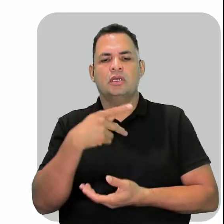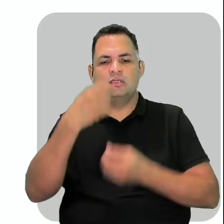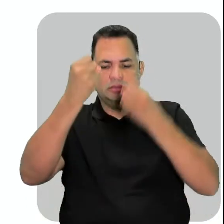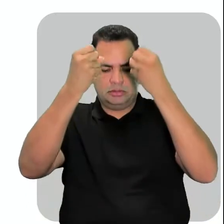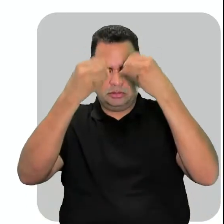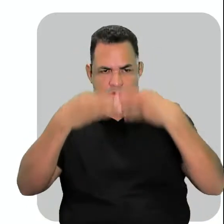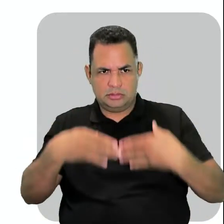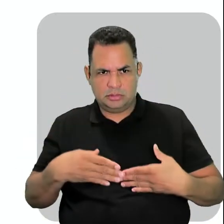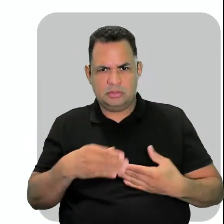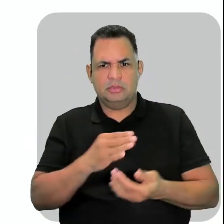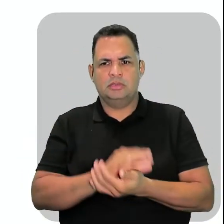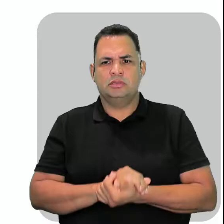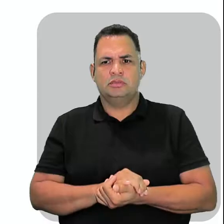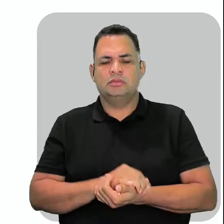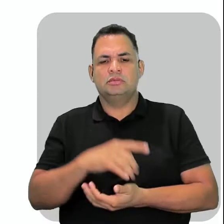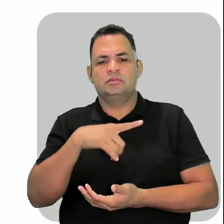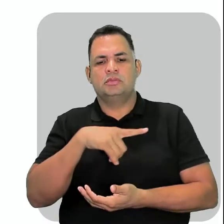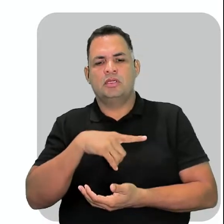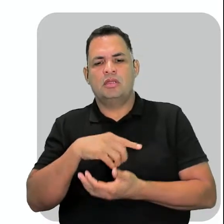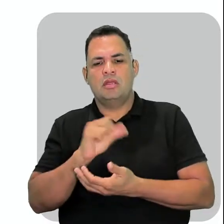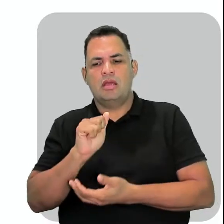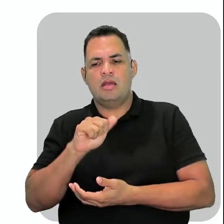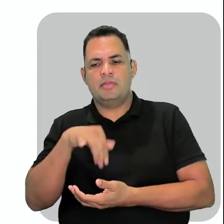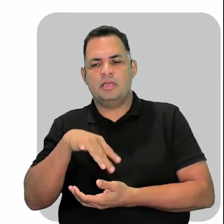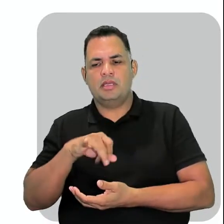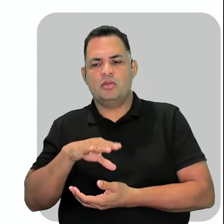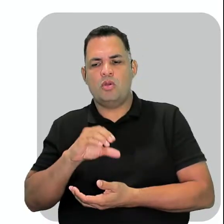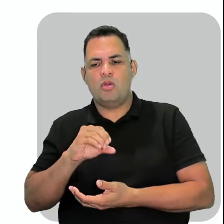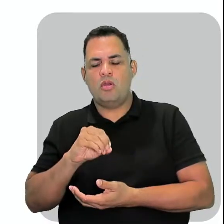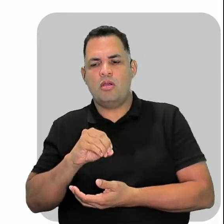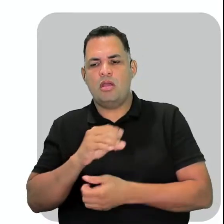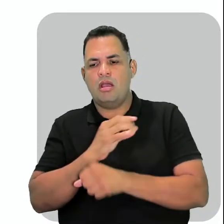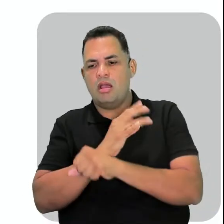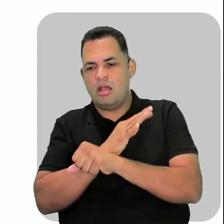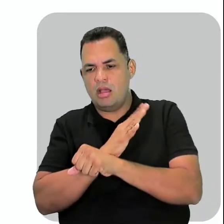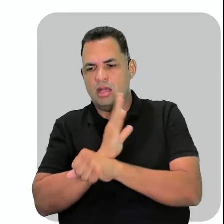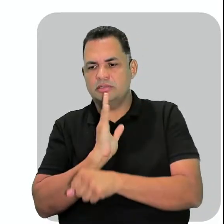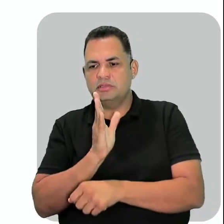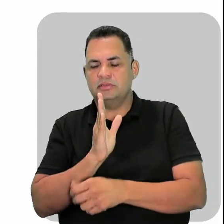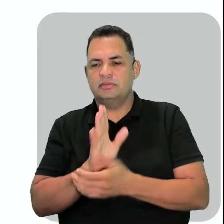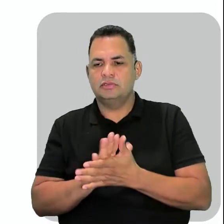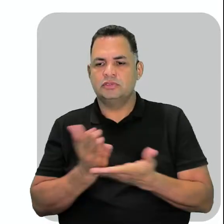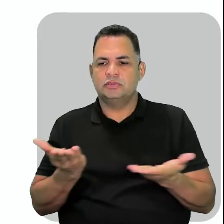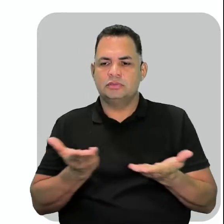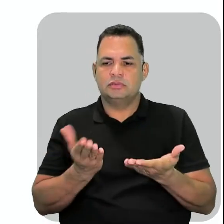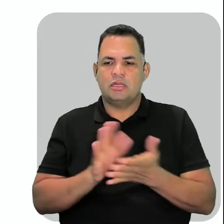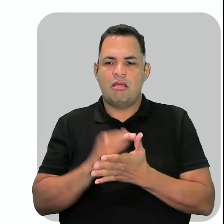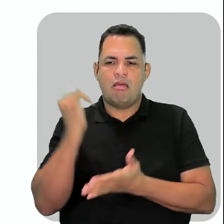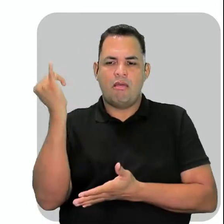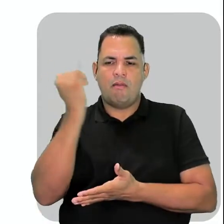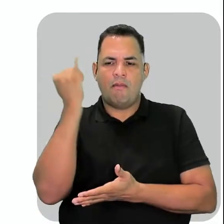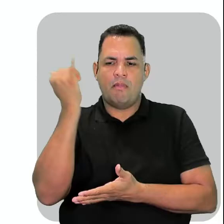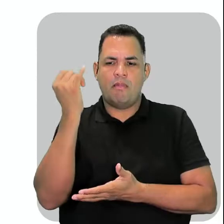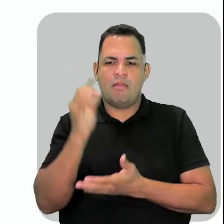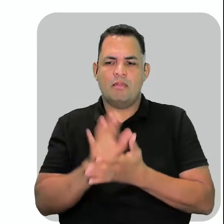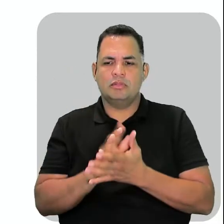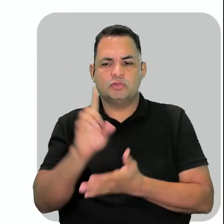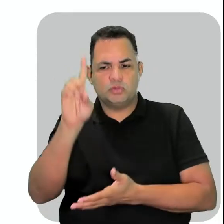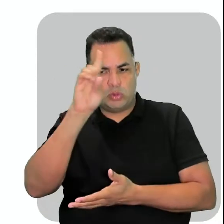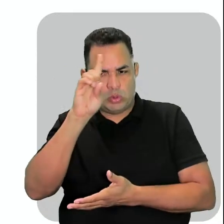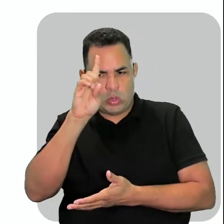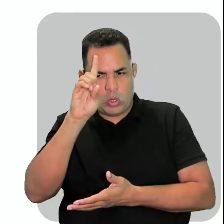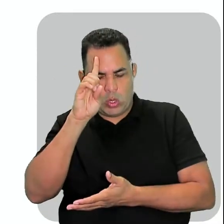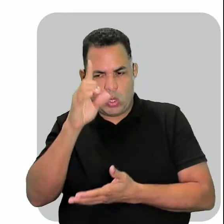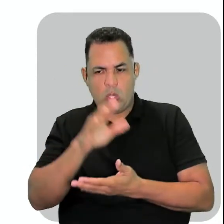dos aminoácidos, a gente viu as suas funções, que eles são muito importantes no nosso dia a